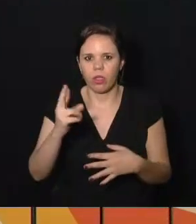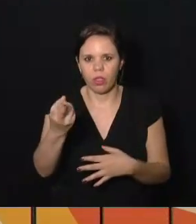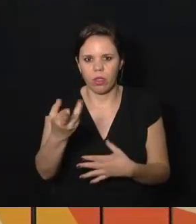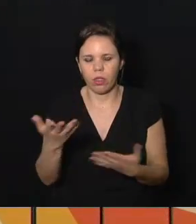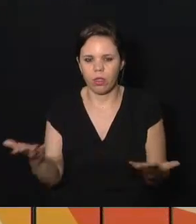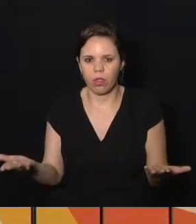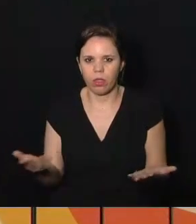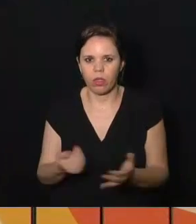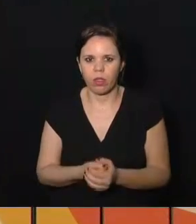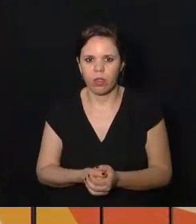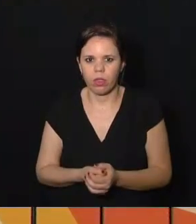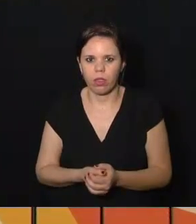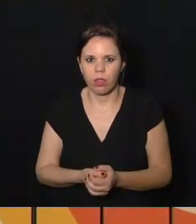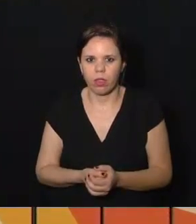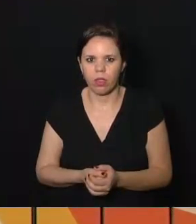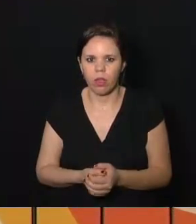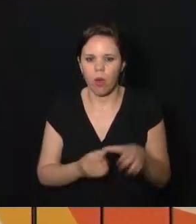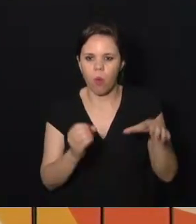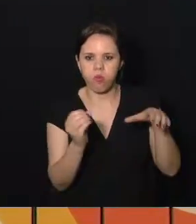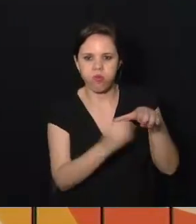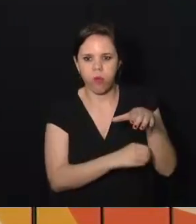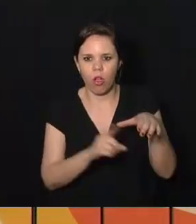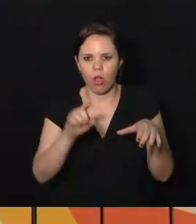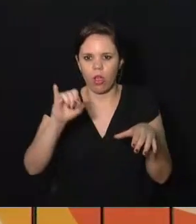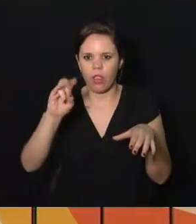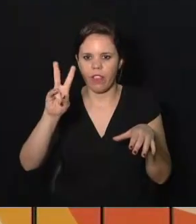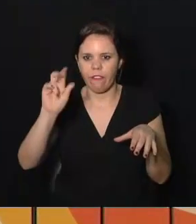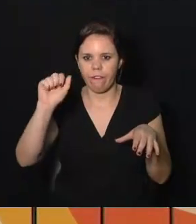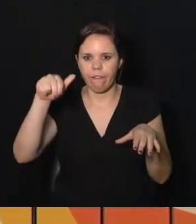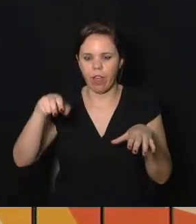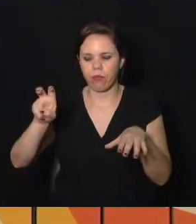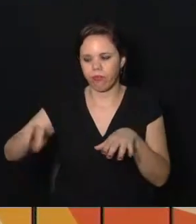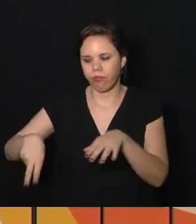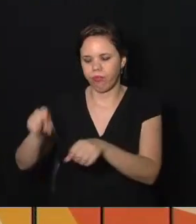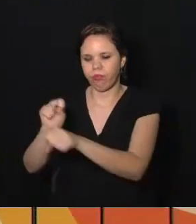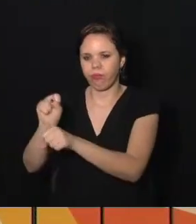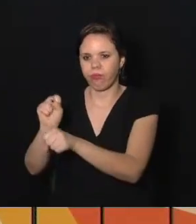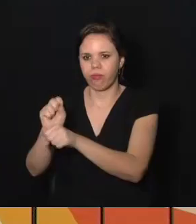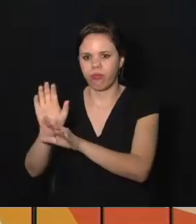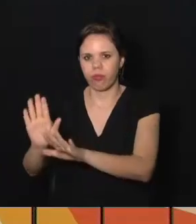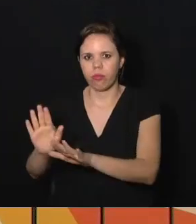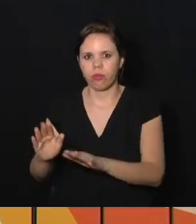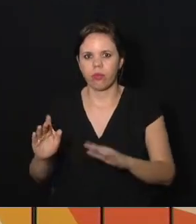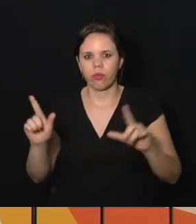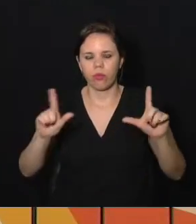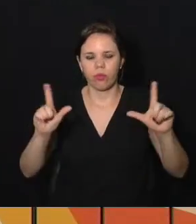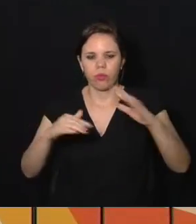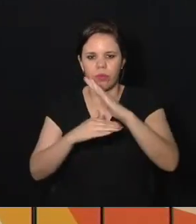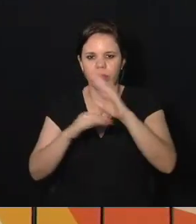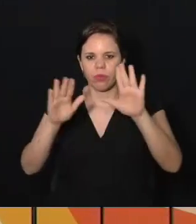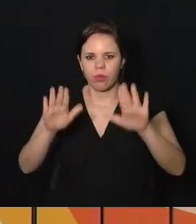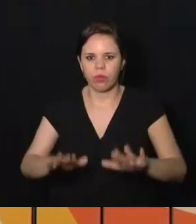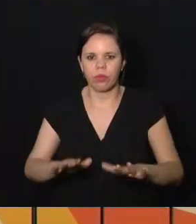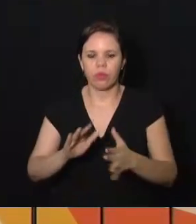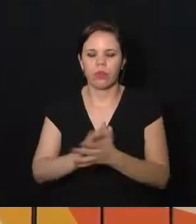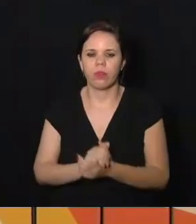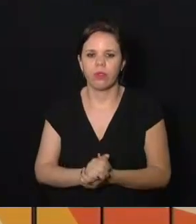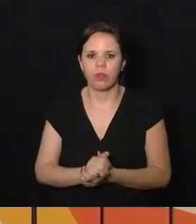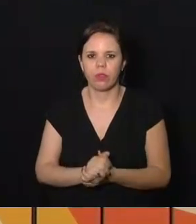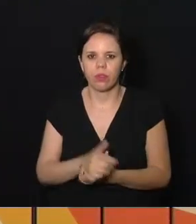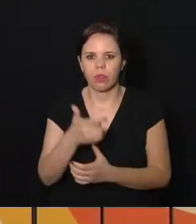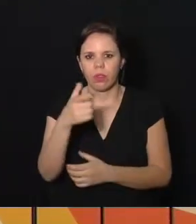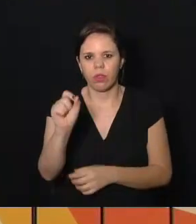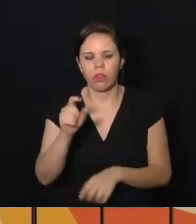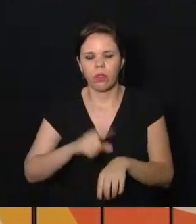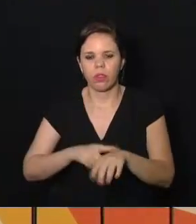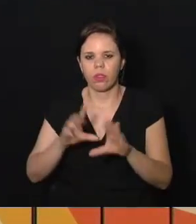desta partida. E o goleiro Ivan deve ficar como opção no banco de reservas. O Jornal Câmara Notícia fica por aqui. Às 10